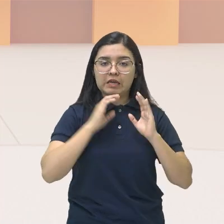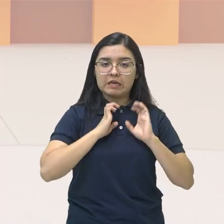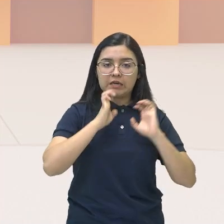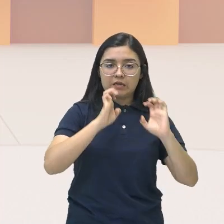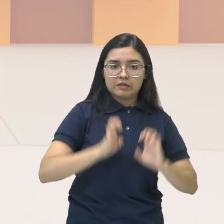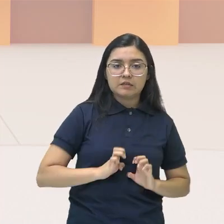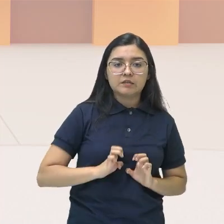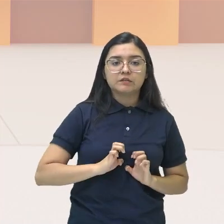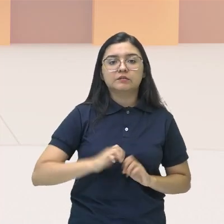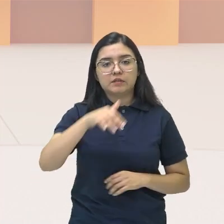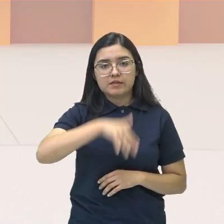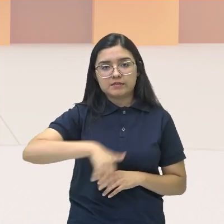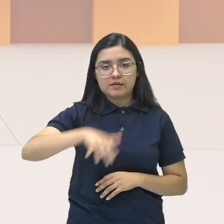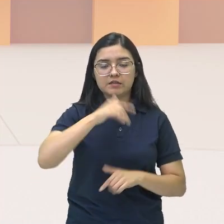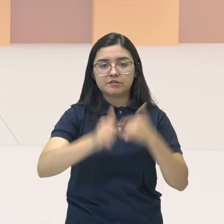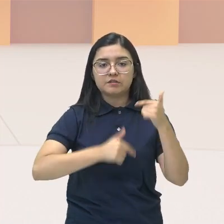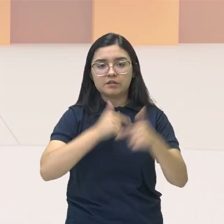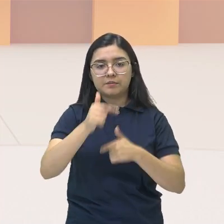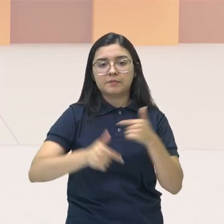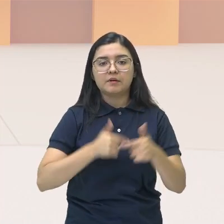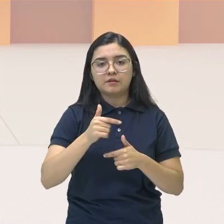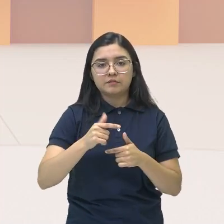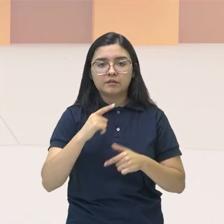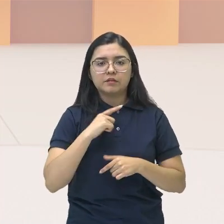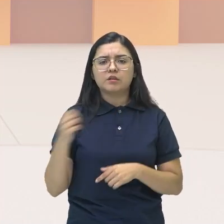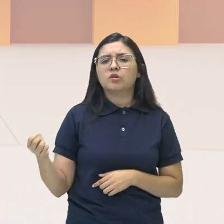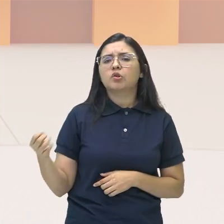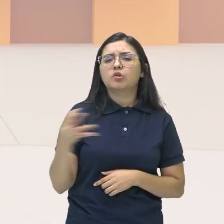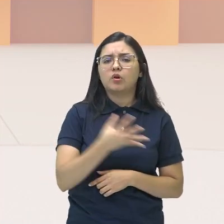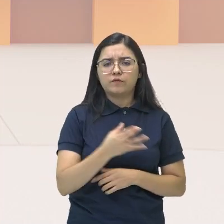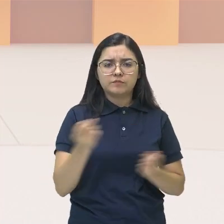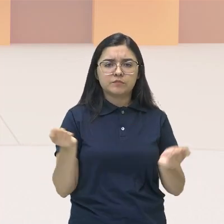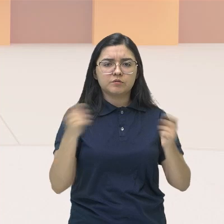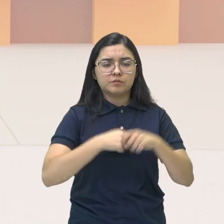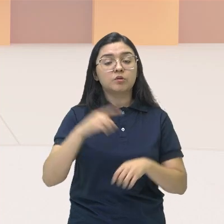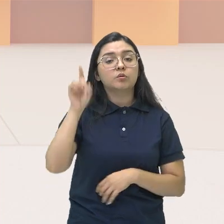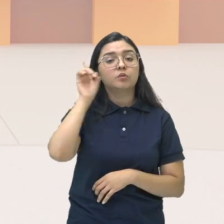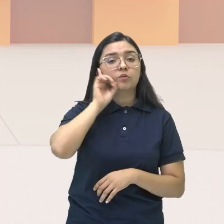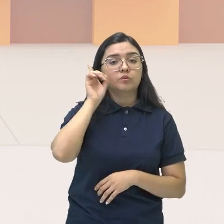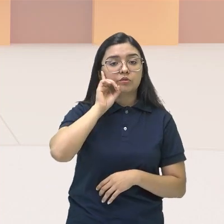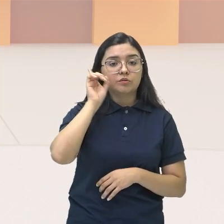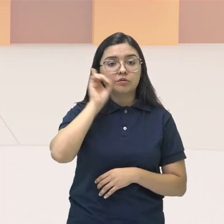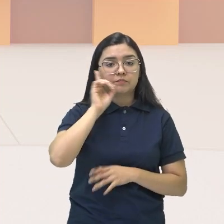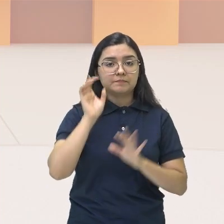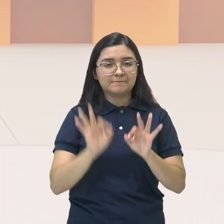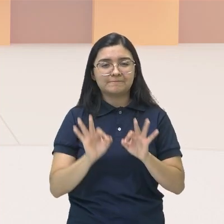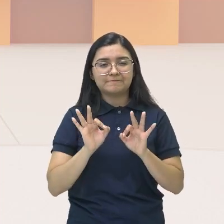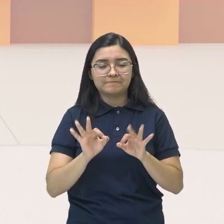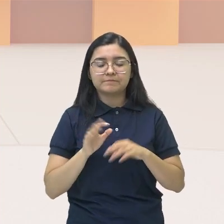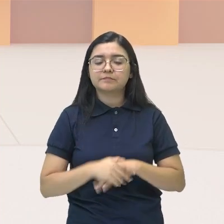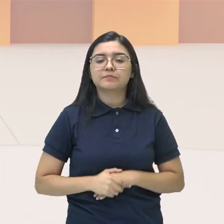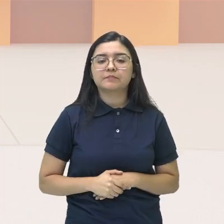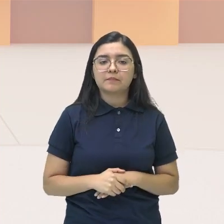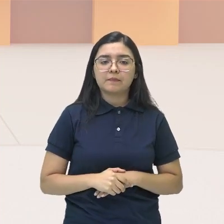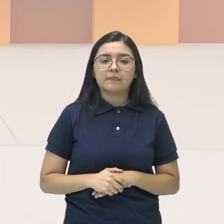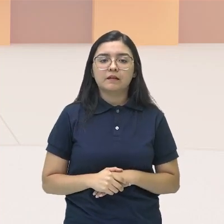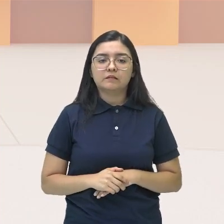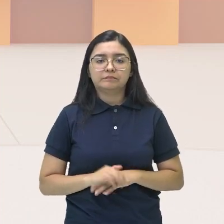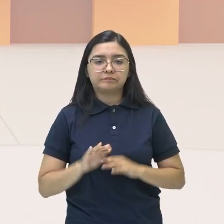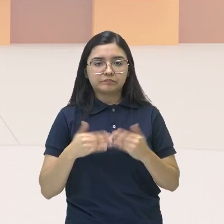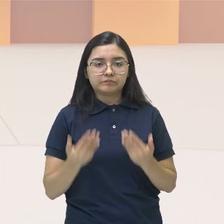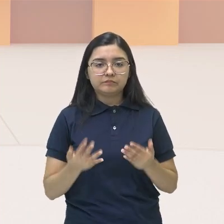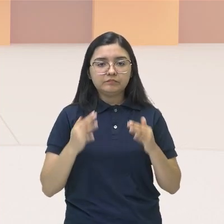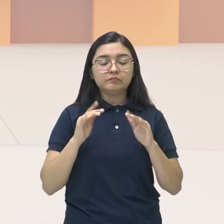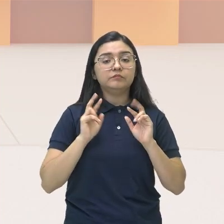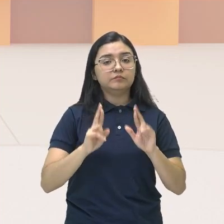eticidade nesse mundo de trabalho que traz novas formas todo santo dia aí. Perfeito, então? É isso aí,